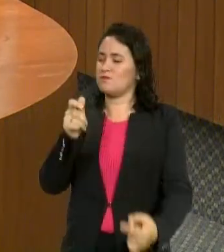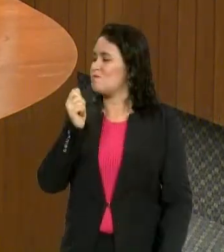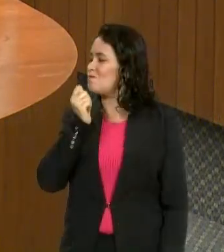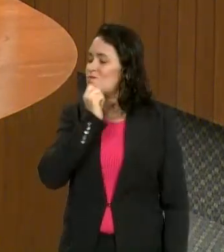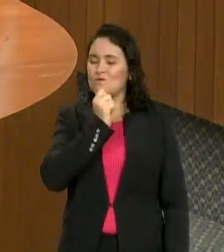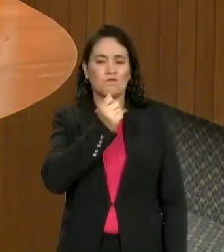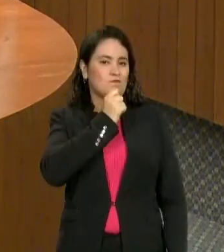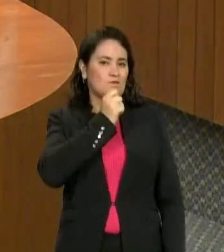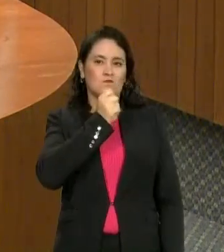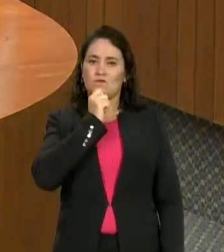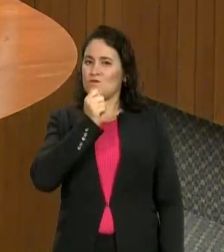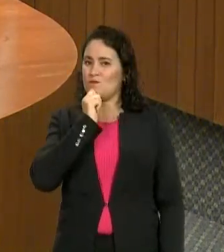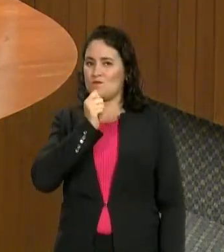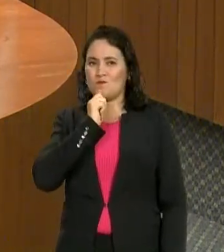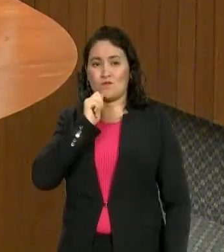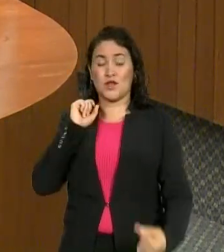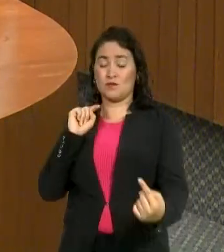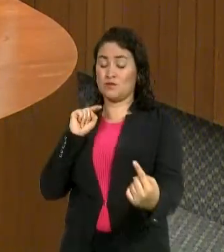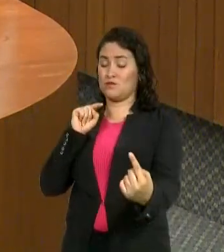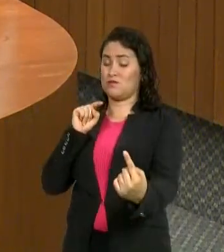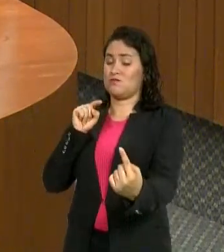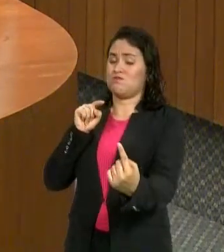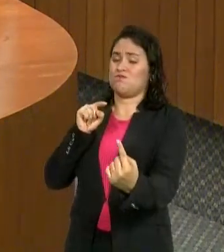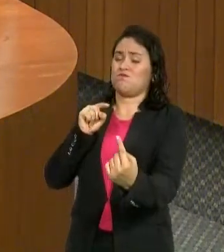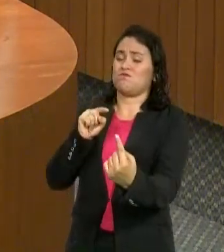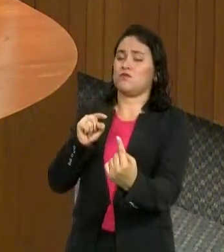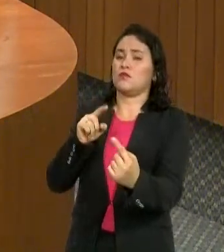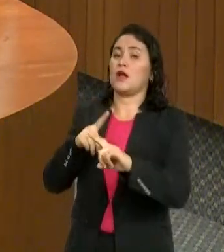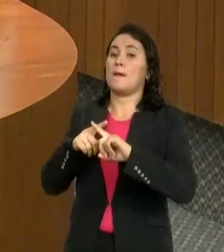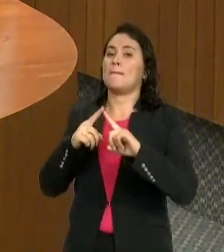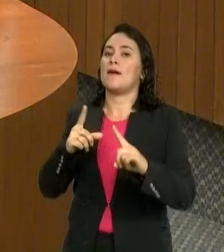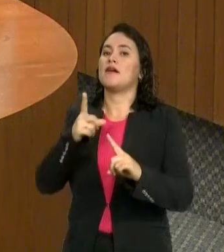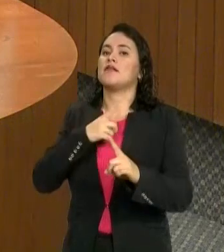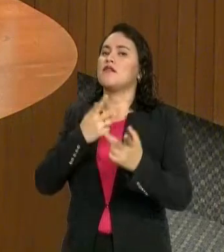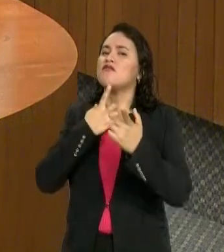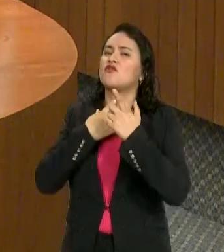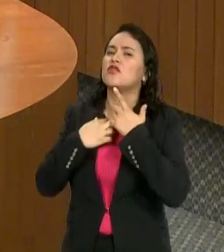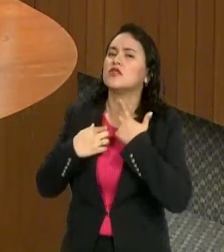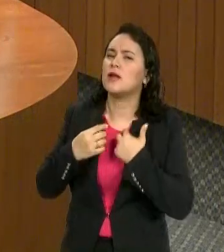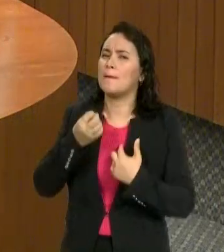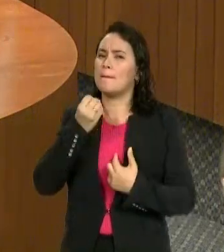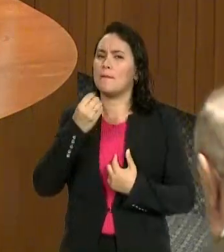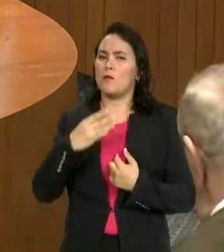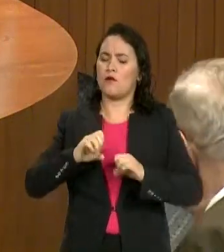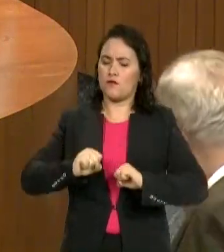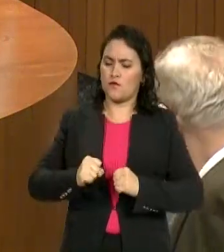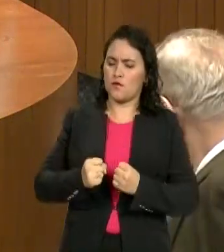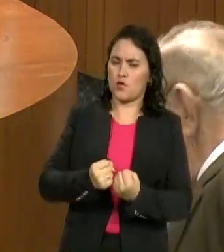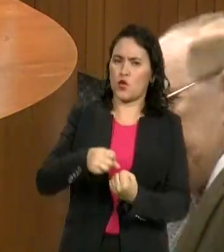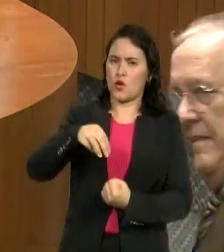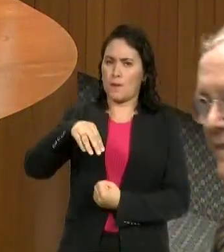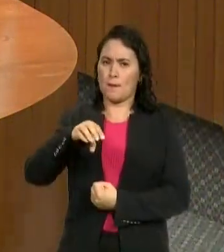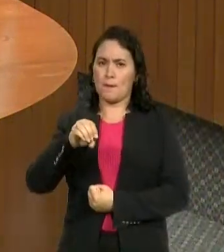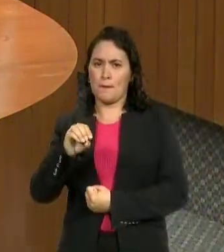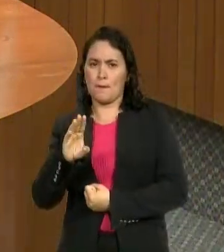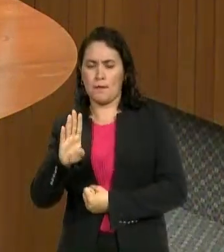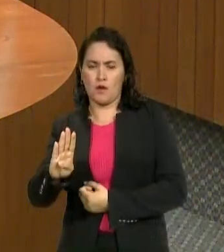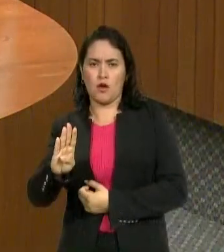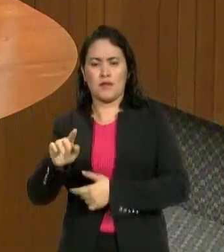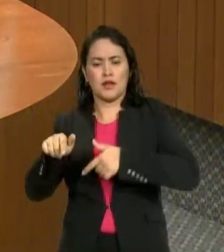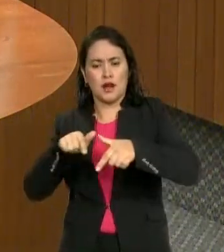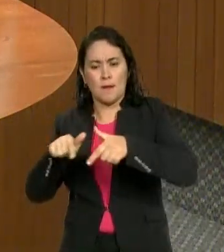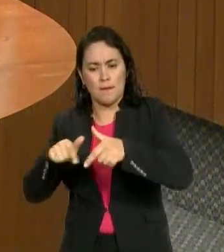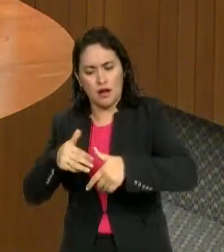gente espera, mas há uma boa vontade e uma concentração de esforços da MOB nesse sentido. Pois